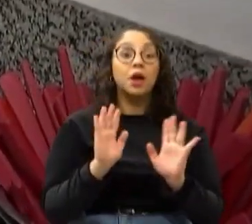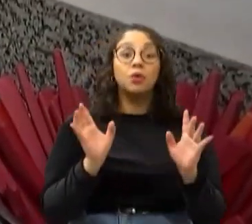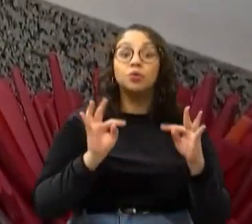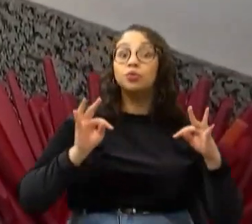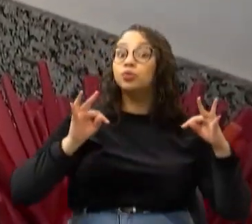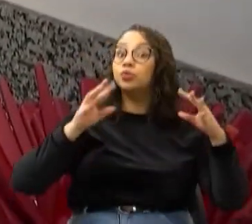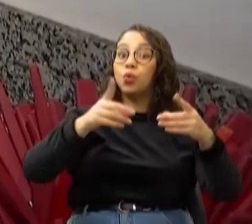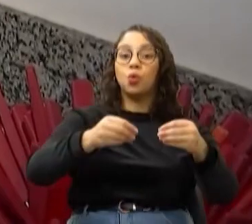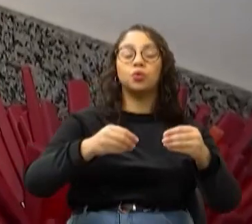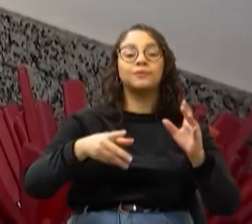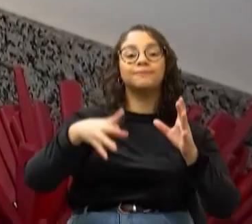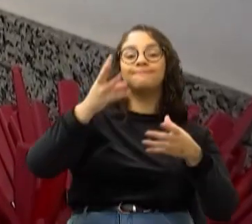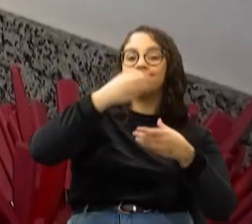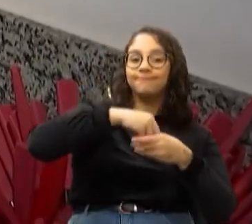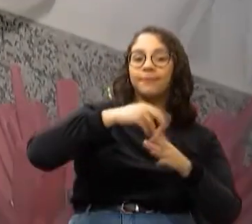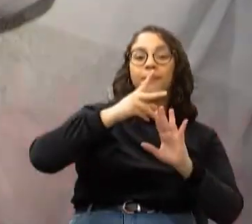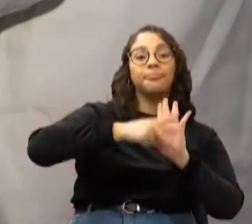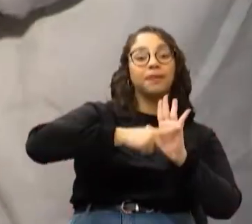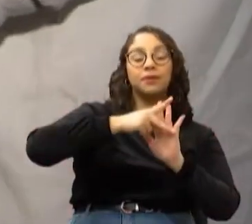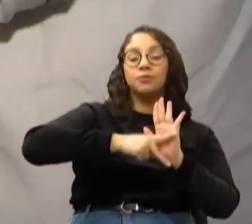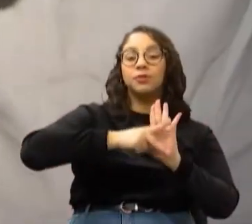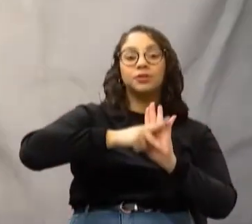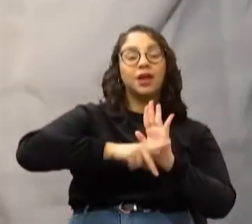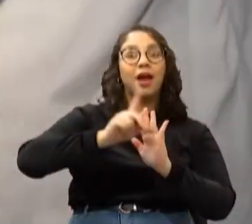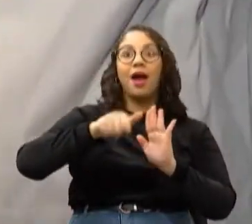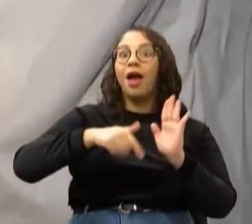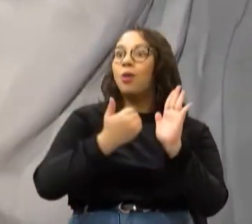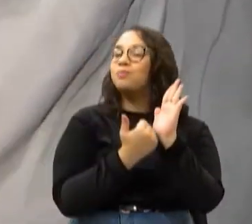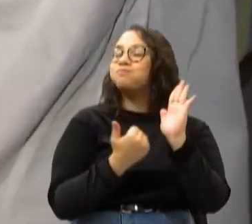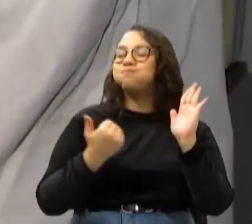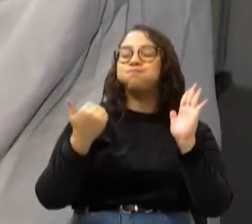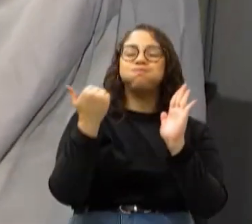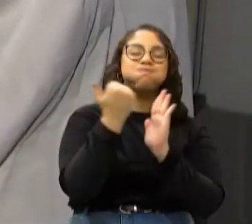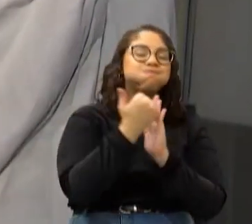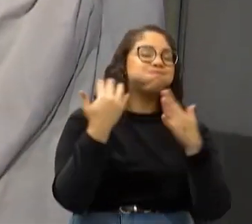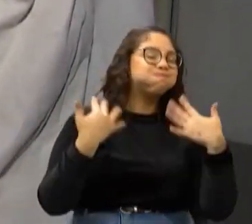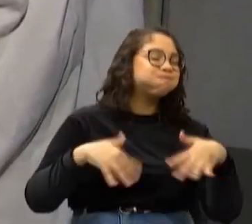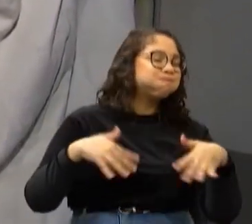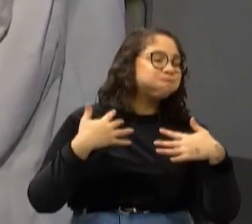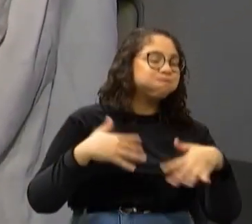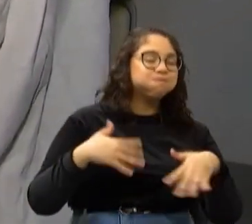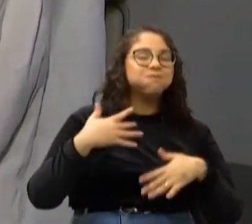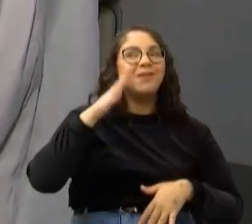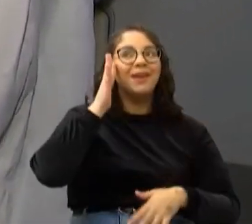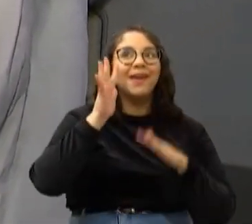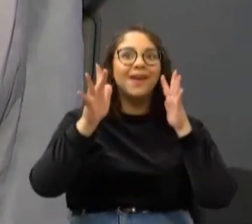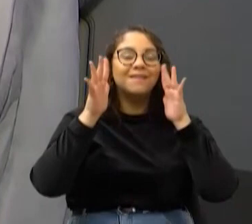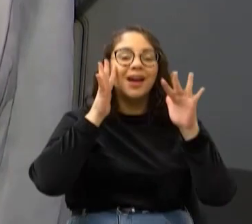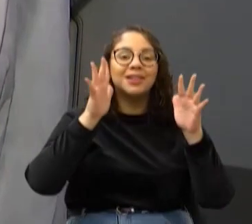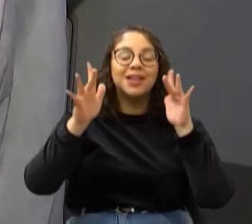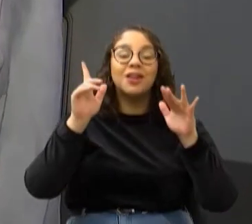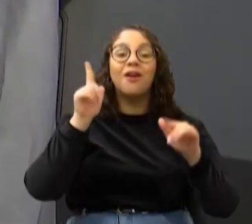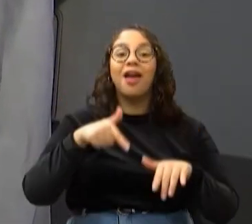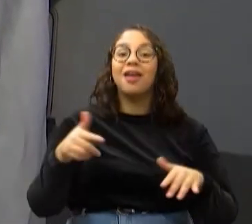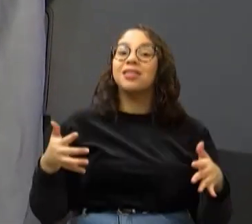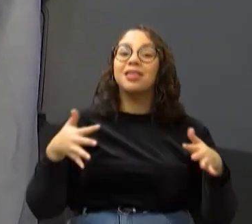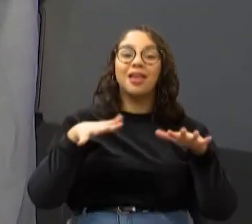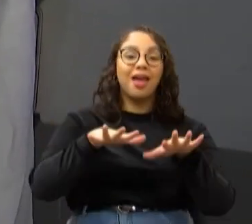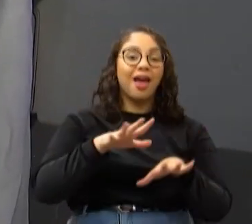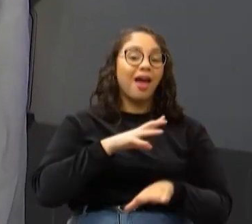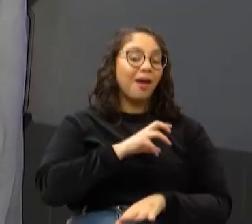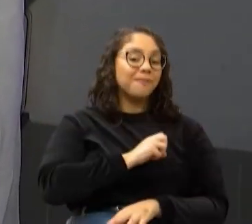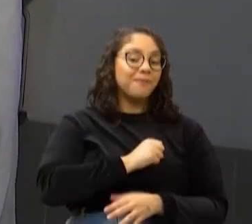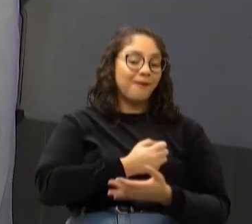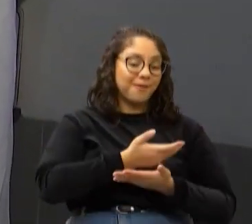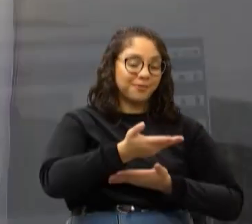mundo que está dentro do projeto. É algo que é muito maior do que a gente imagina quando a gente está lá fora. é algo mais